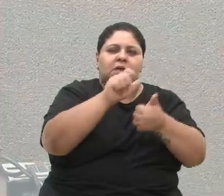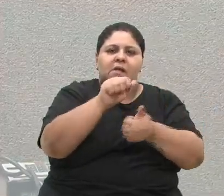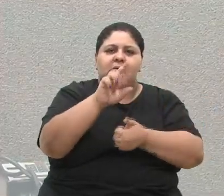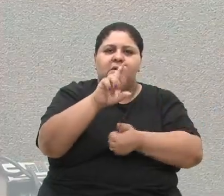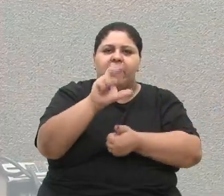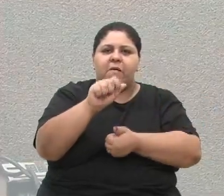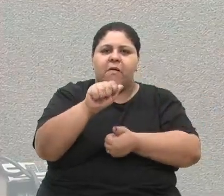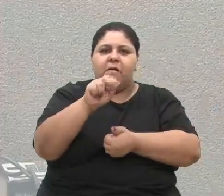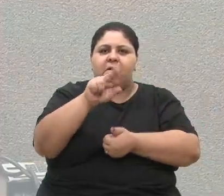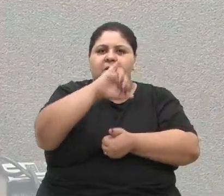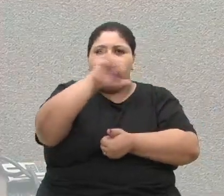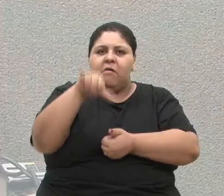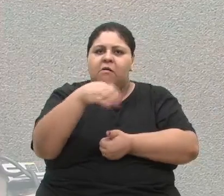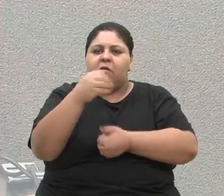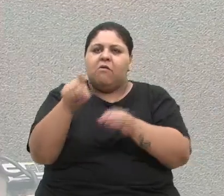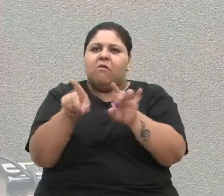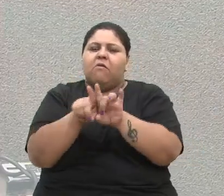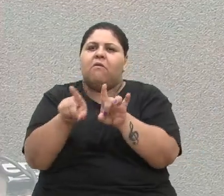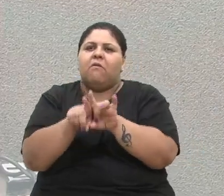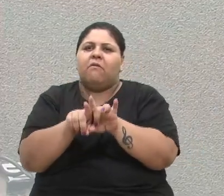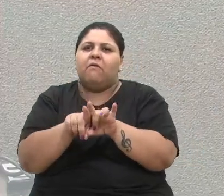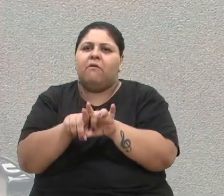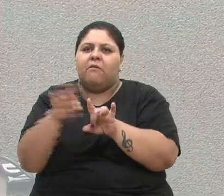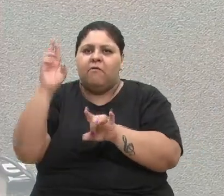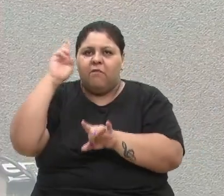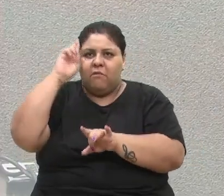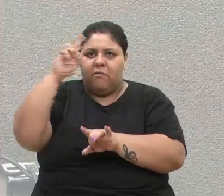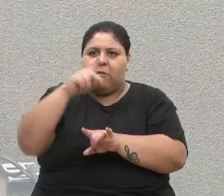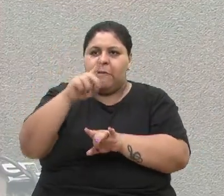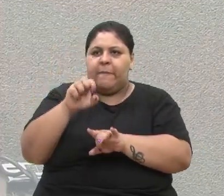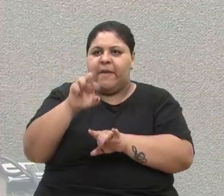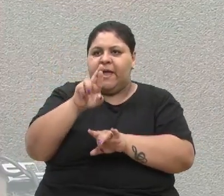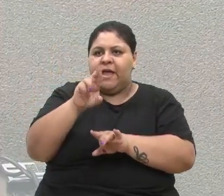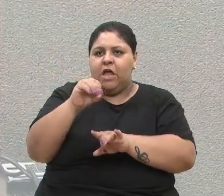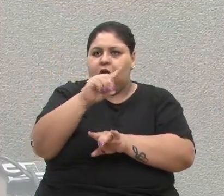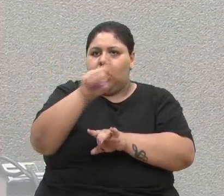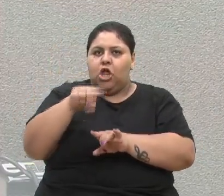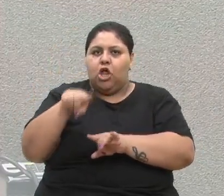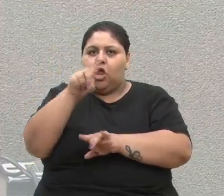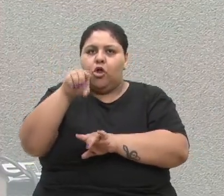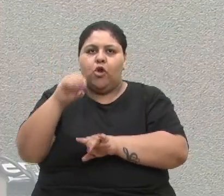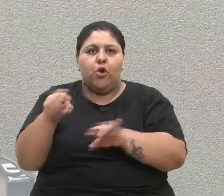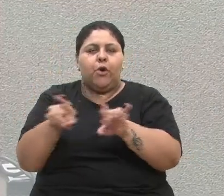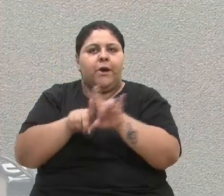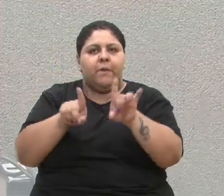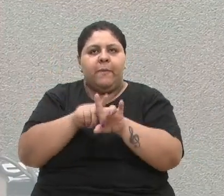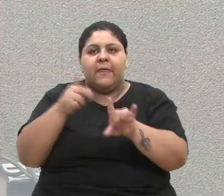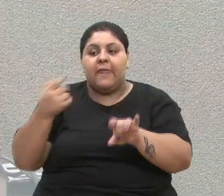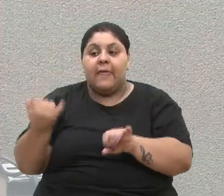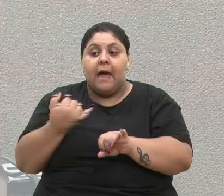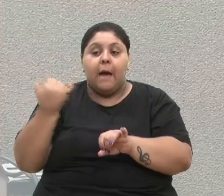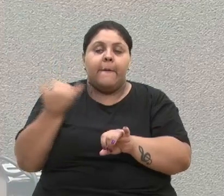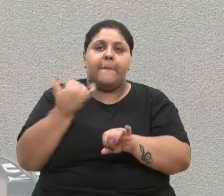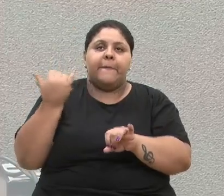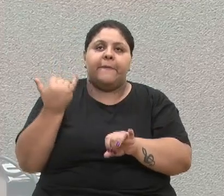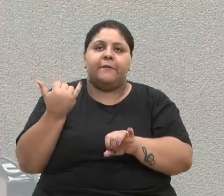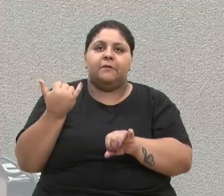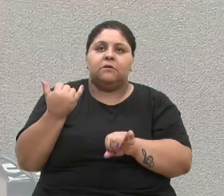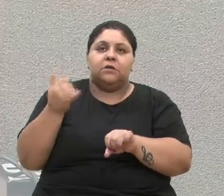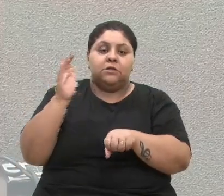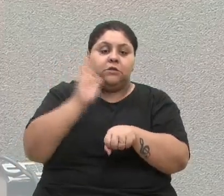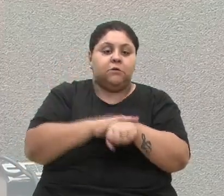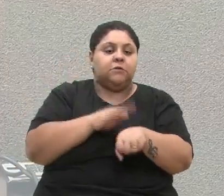parabéns. E também o chefe Perosso também, mas dizer da importância, né, deste